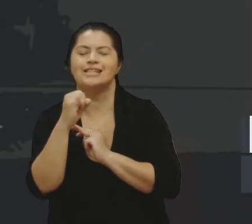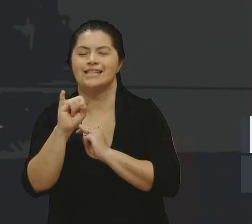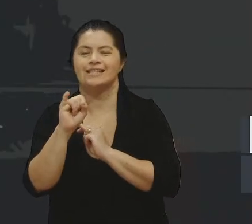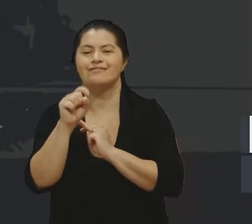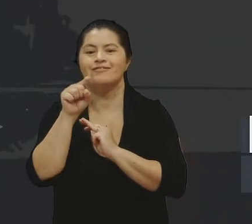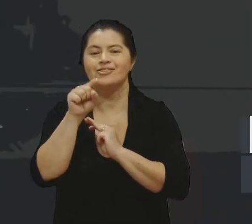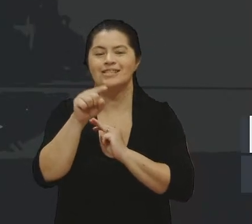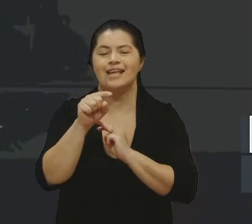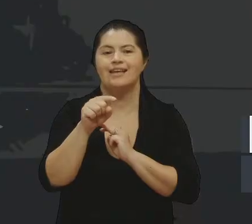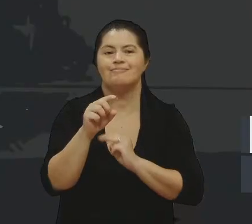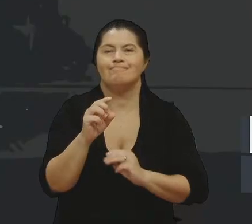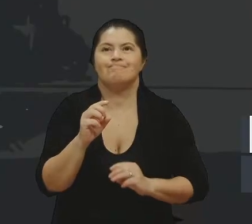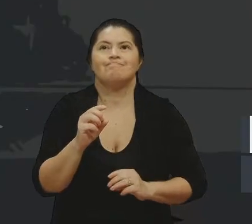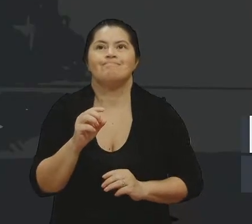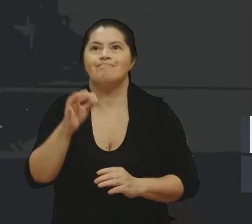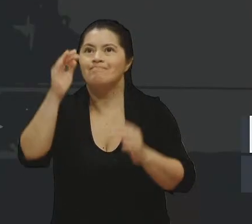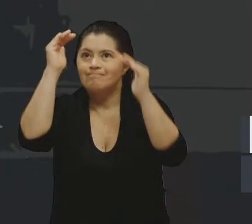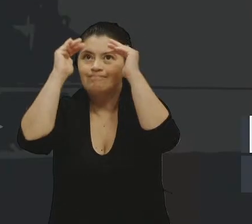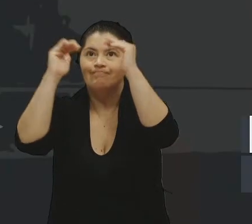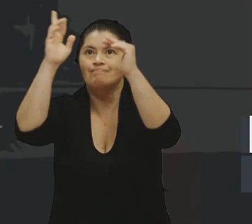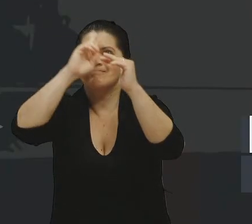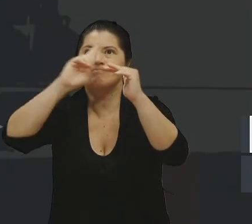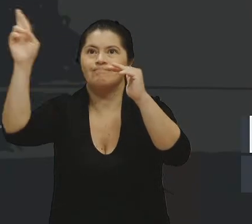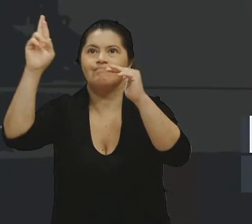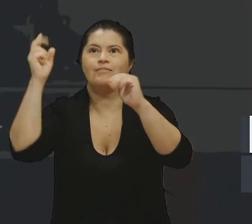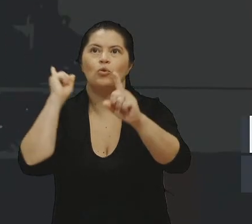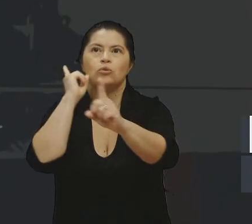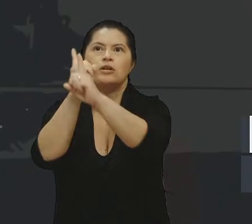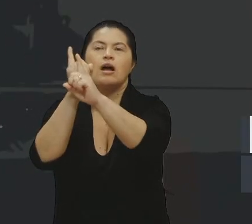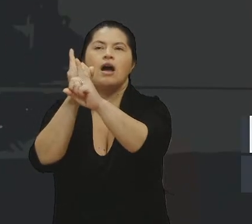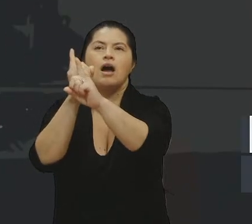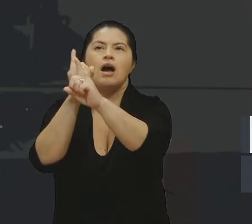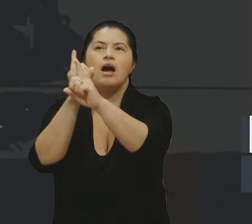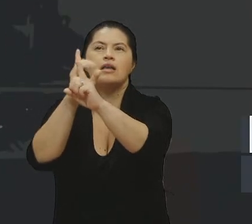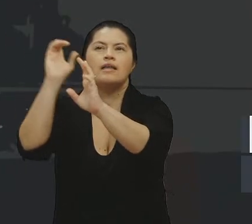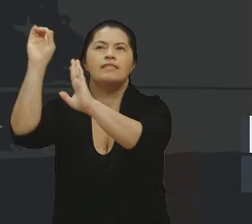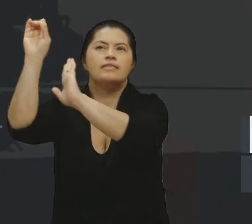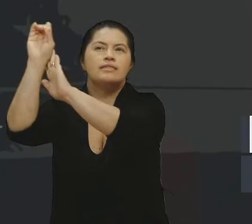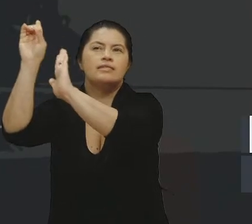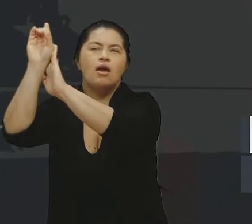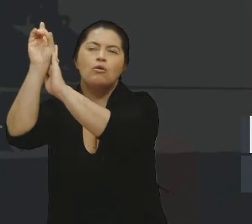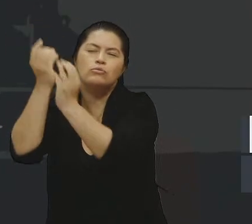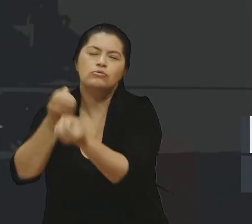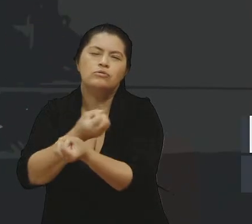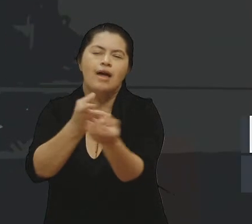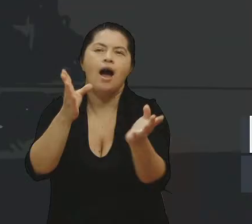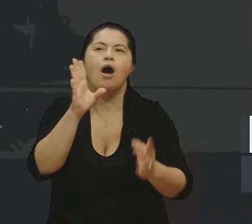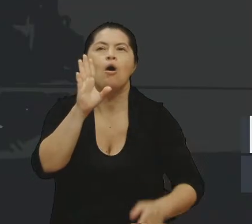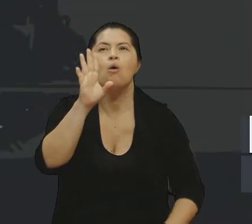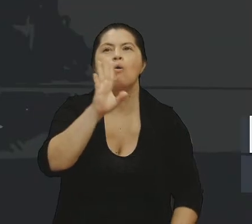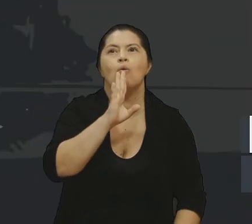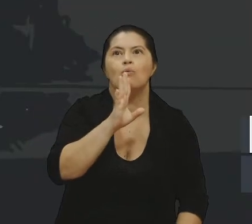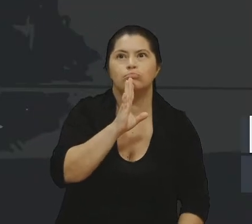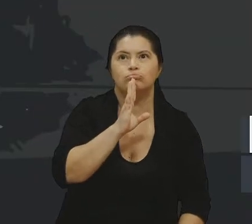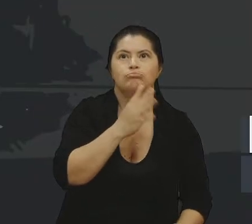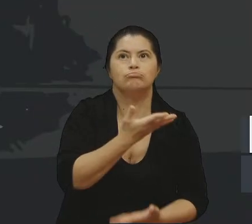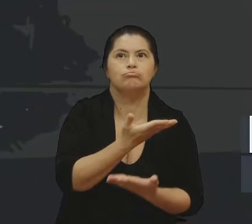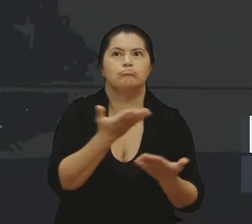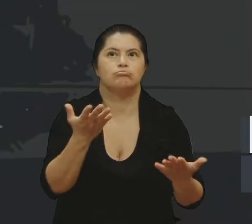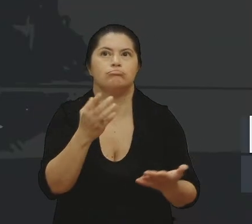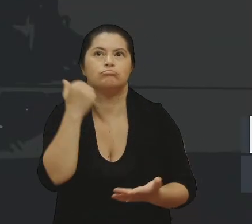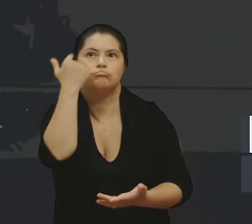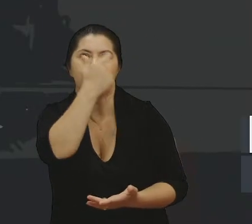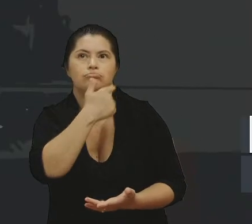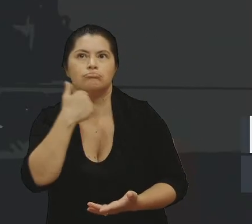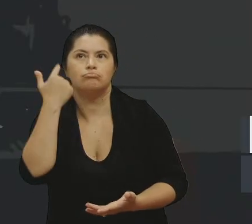Senhor, e achará o conhecimento de Deus. Pois o Senhor é quem dá sabedoria. De sua boca procedem o conhecimento e